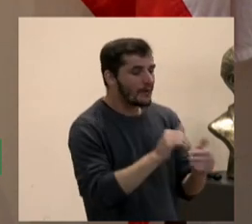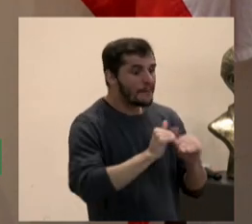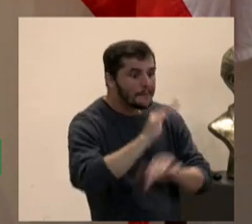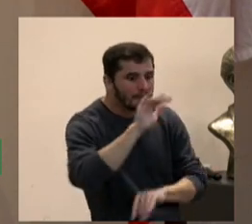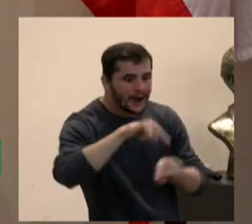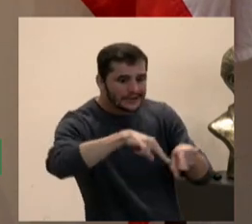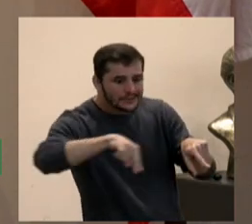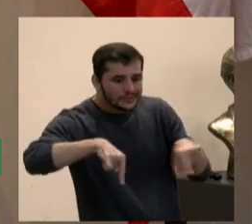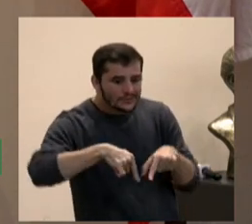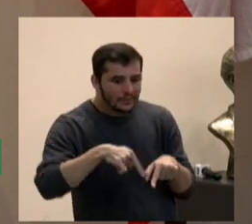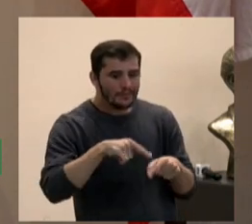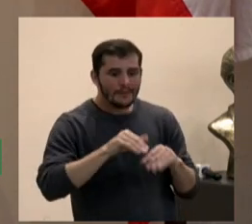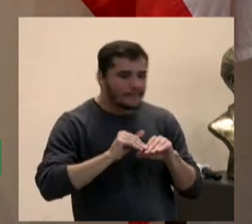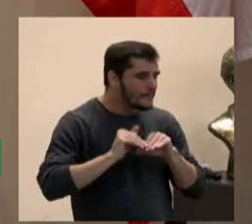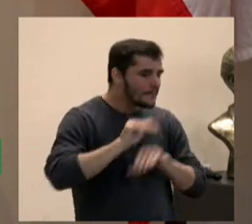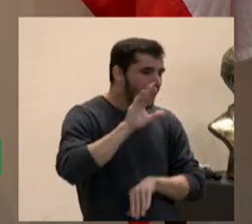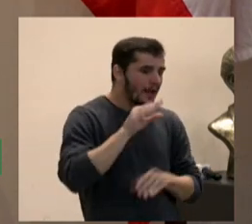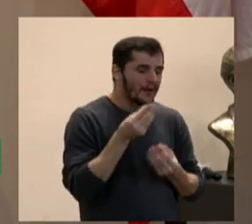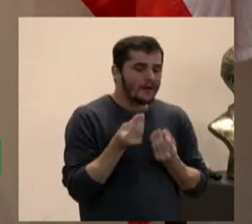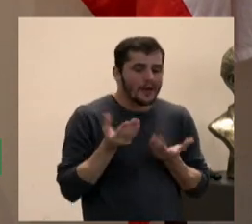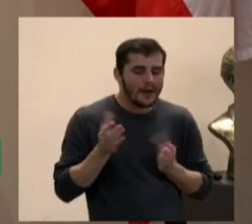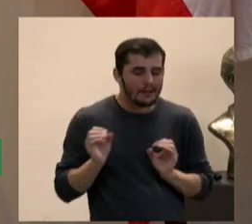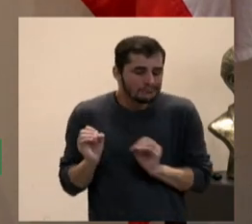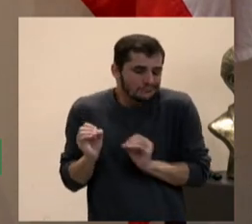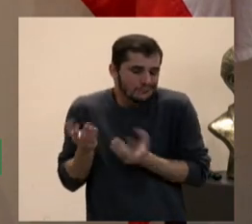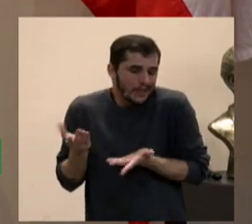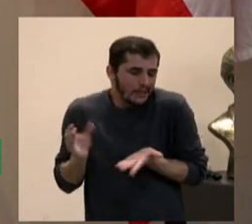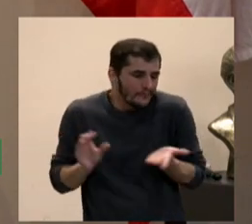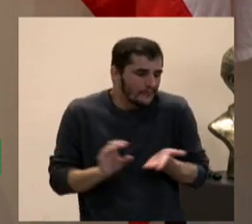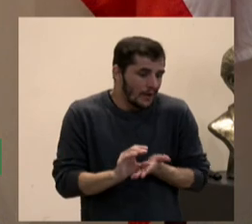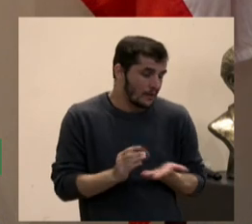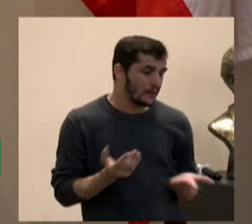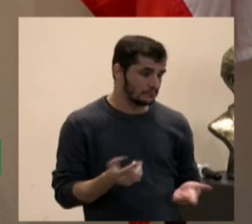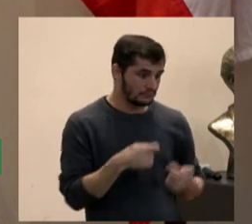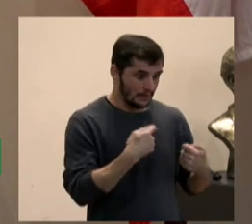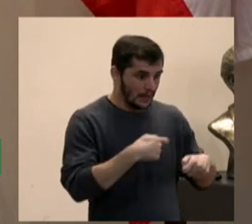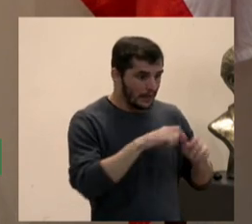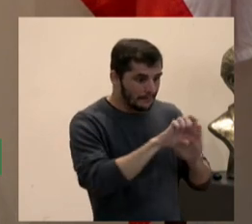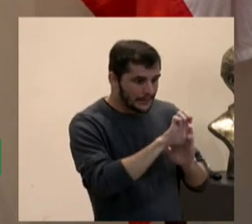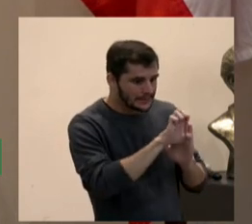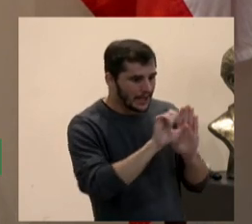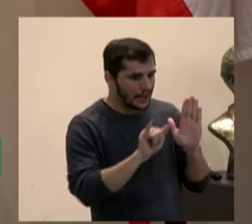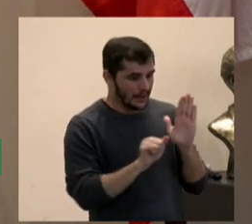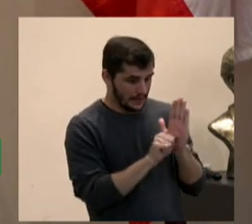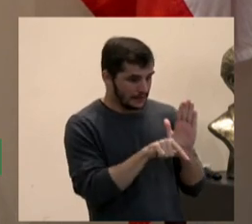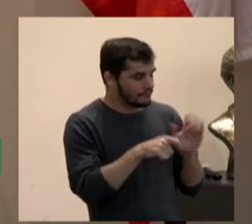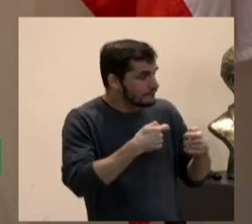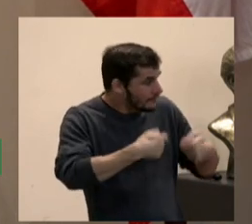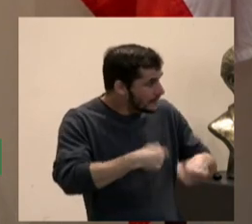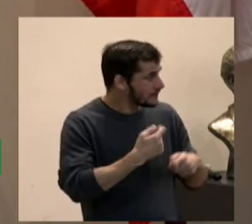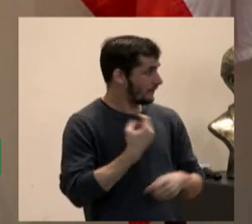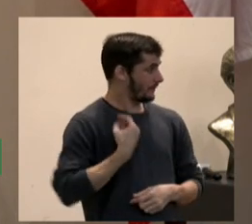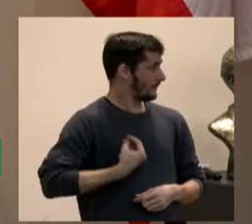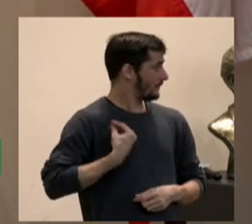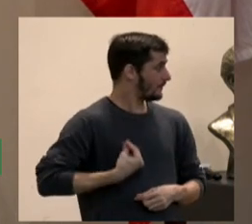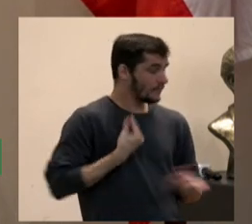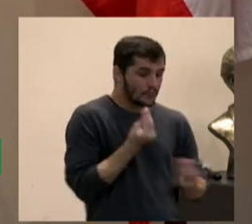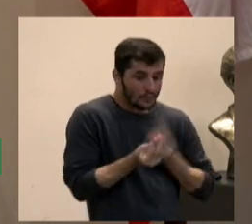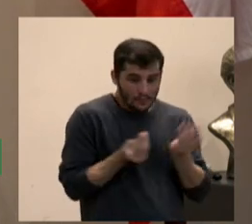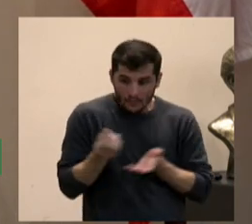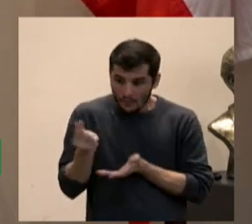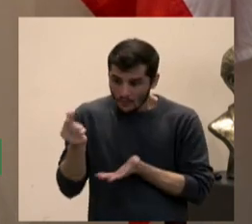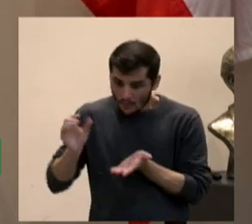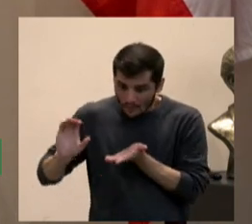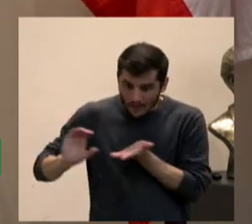com o mesmo dinheiro. Não dá. A EJA exige, né, que os recursos